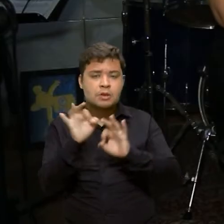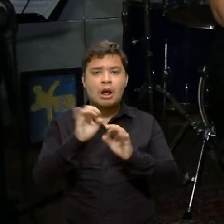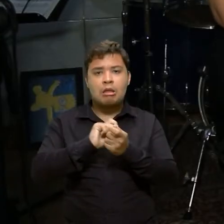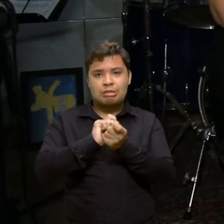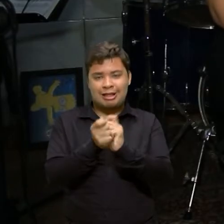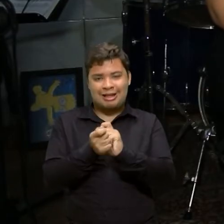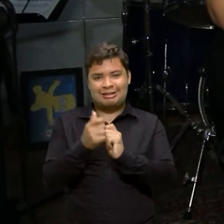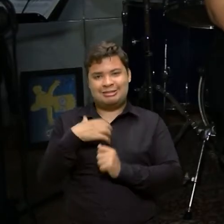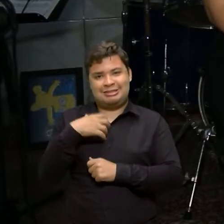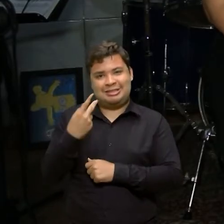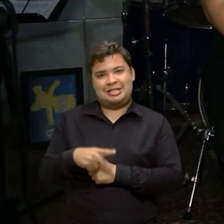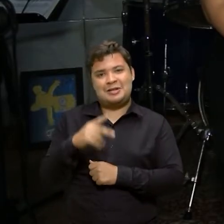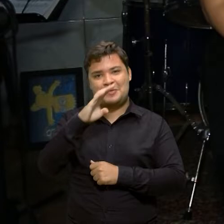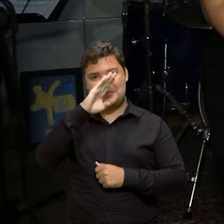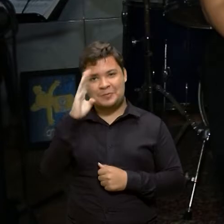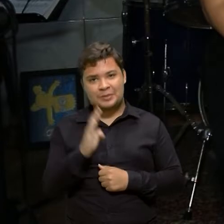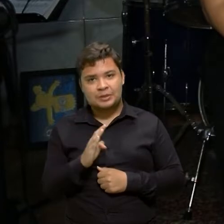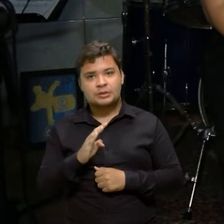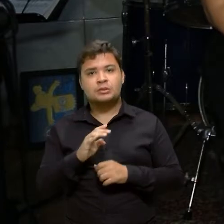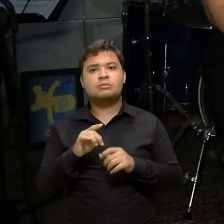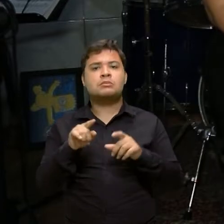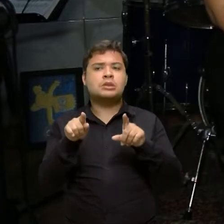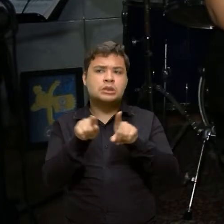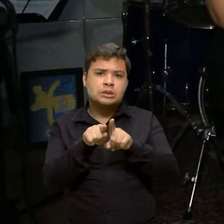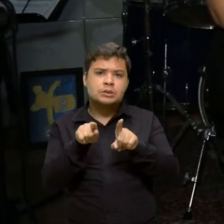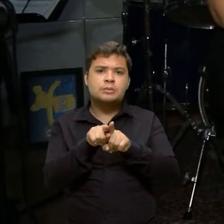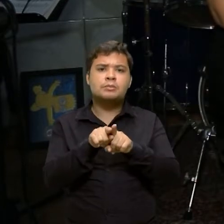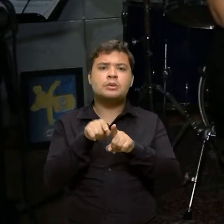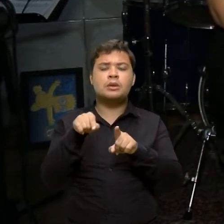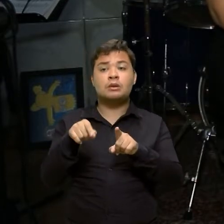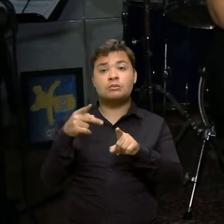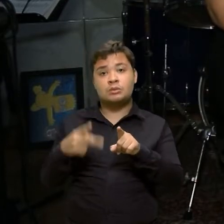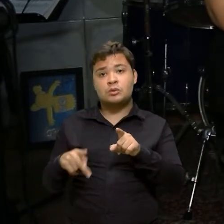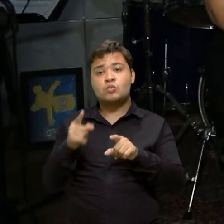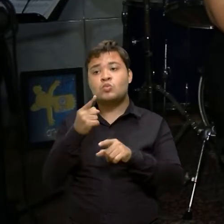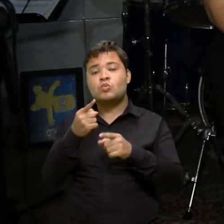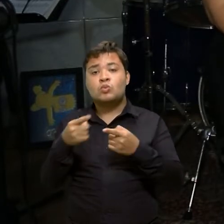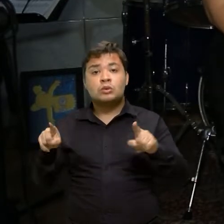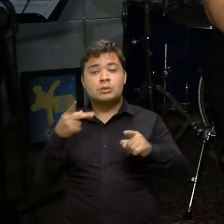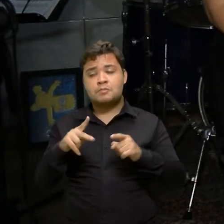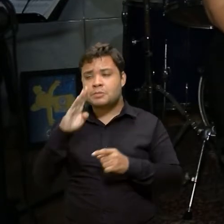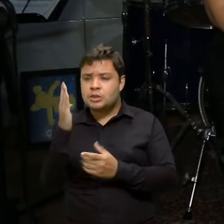brasilidade, com os estudos que ela tem da música brasileira,